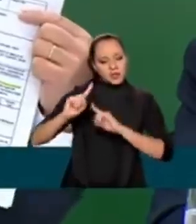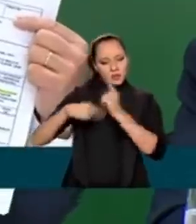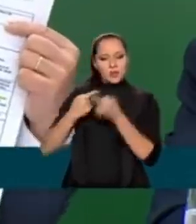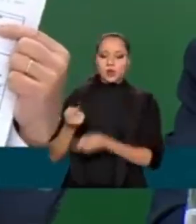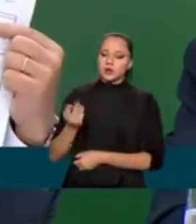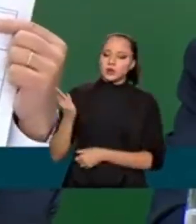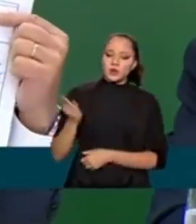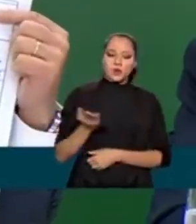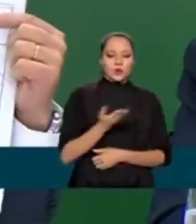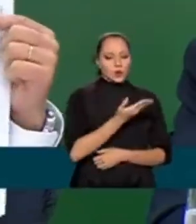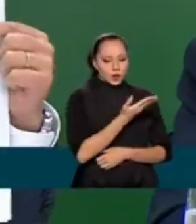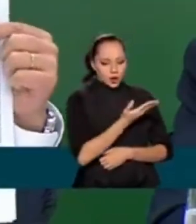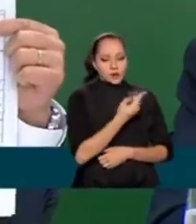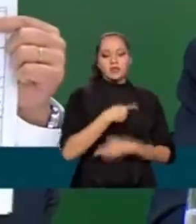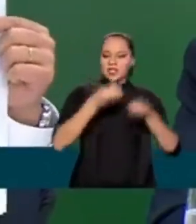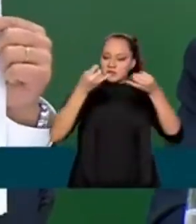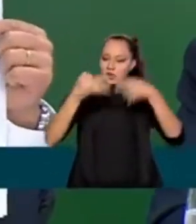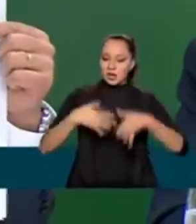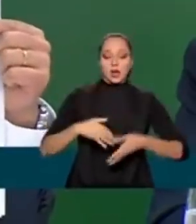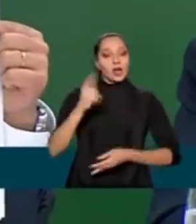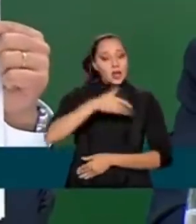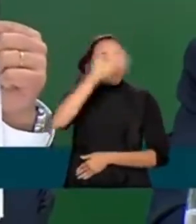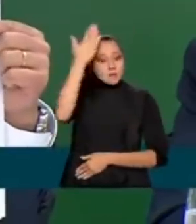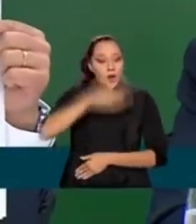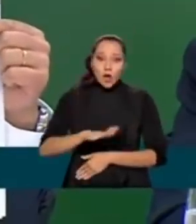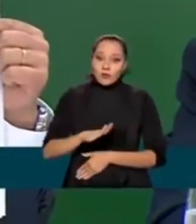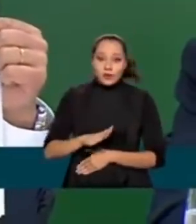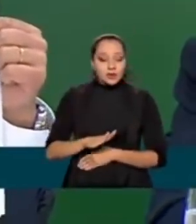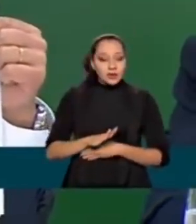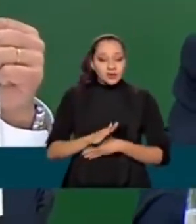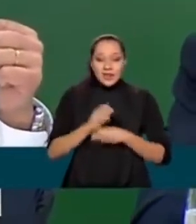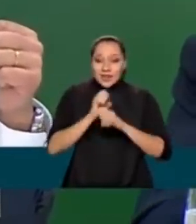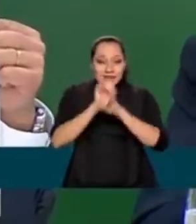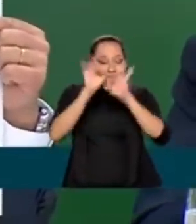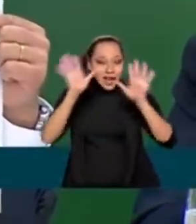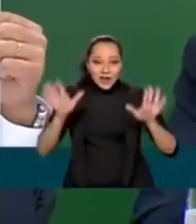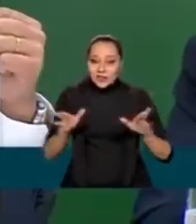explicar. Mas são evidentes as diferenças.